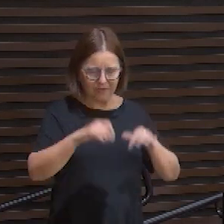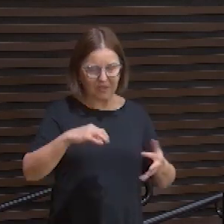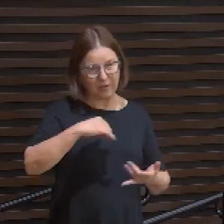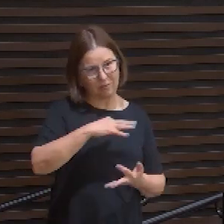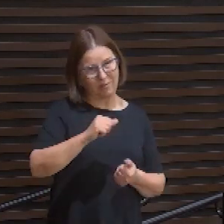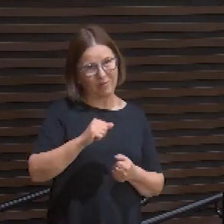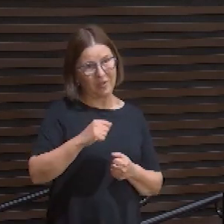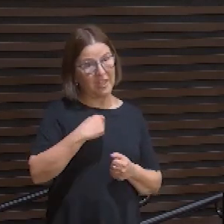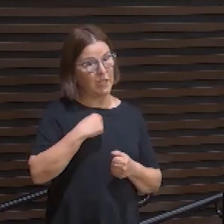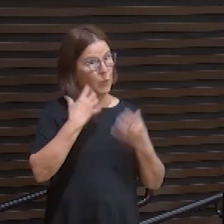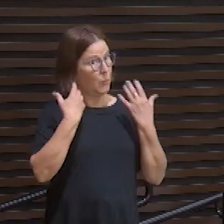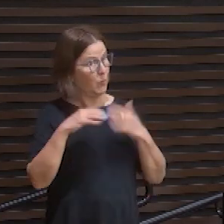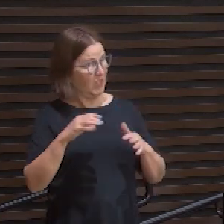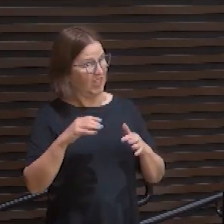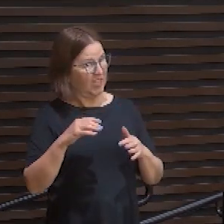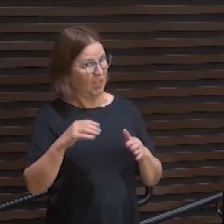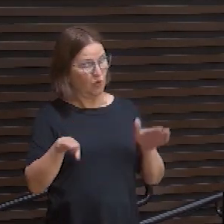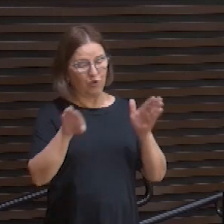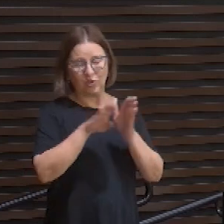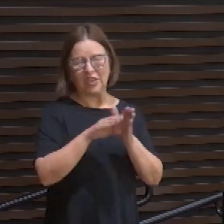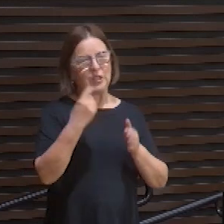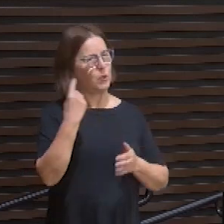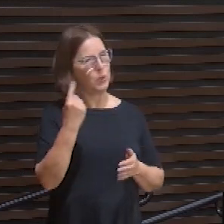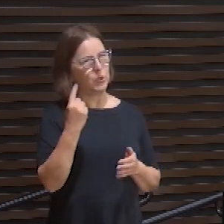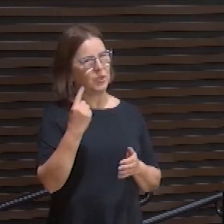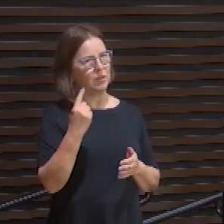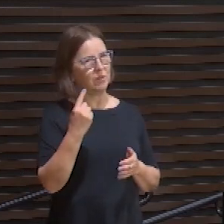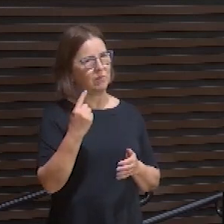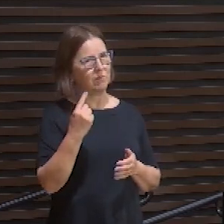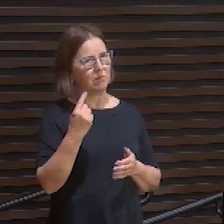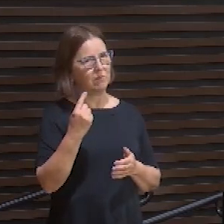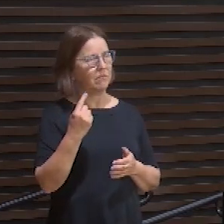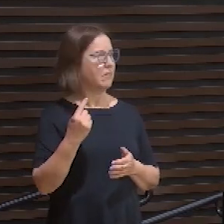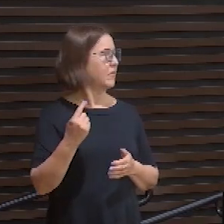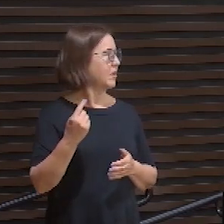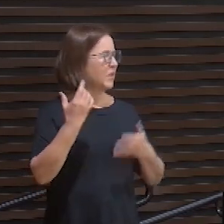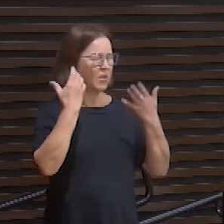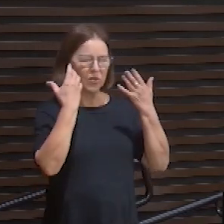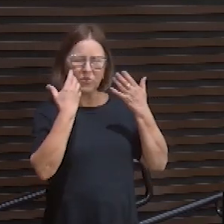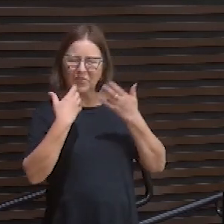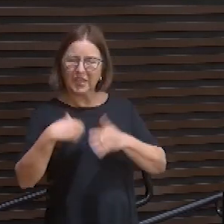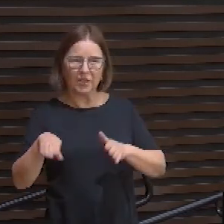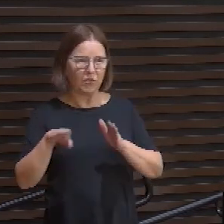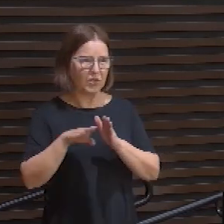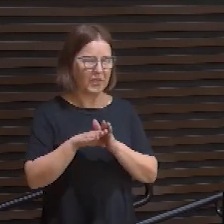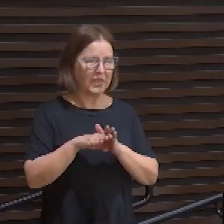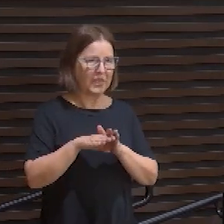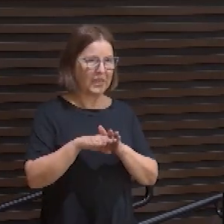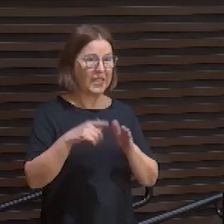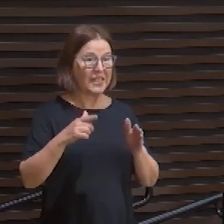sozinho. Eu não quero chegar lá sem uma turma.